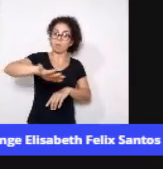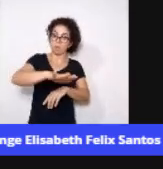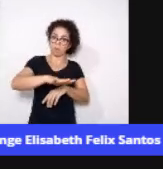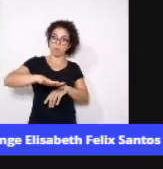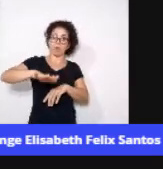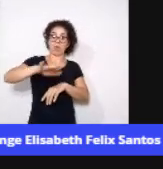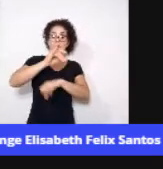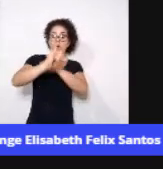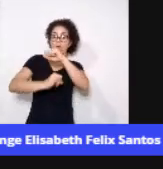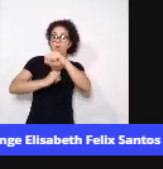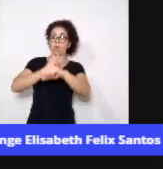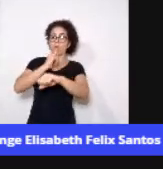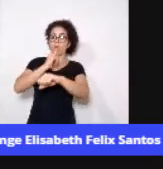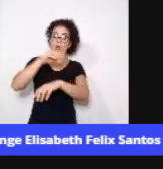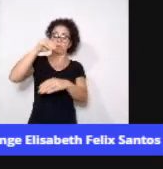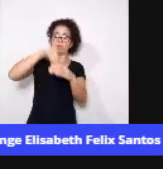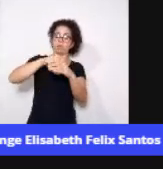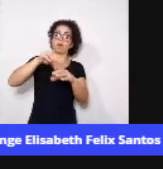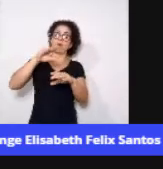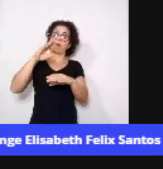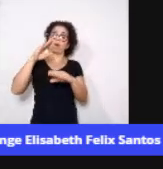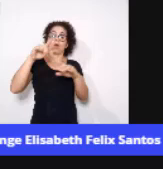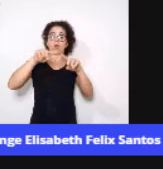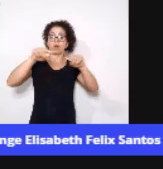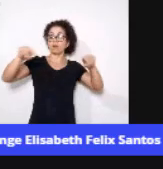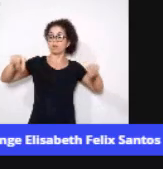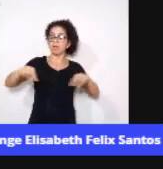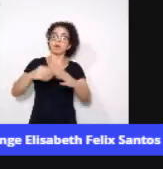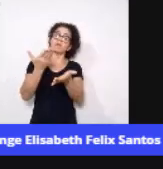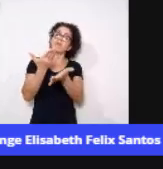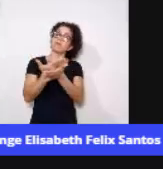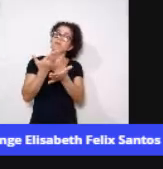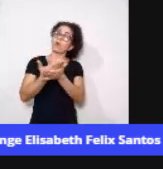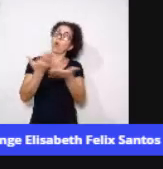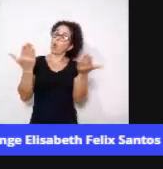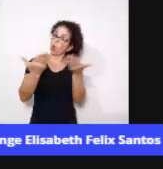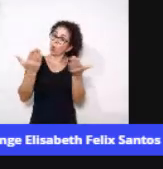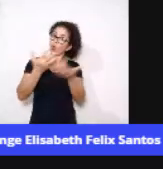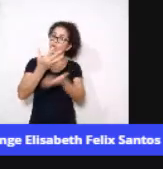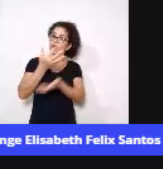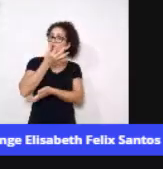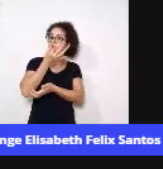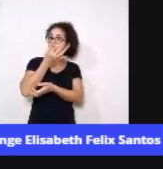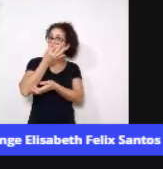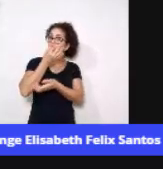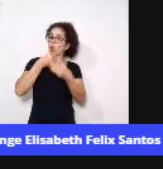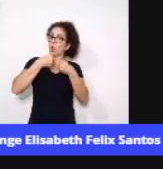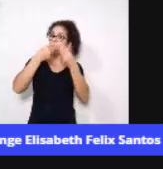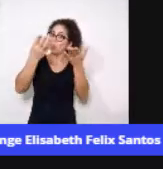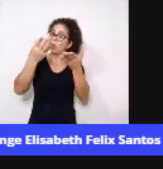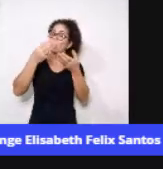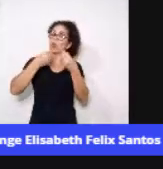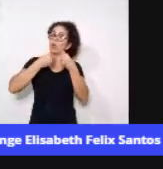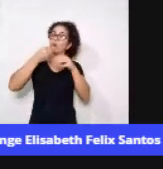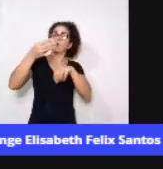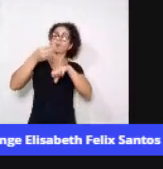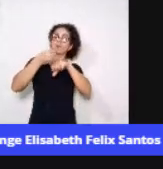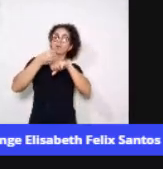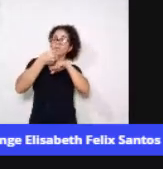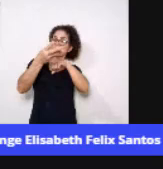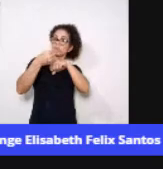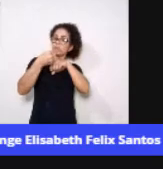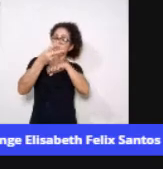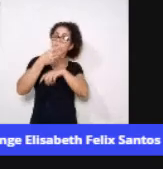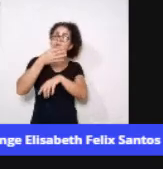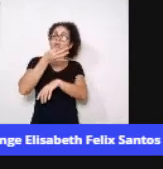para vocês dicas de como se utilizar dessa ferramenta. O que é